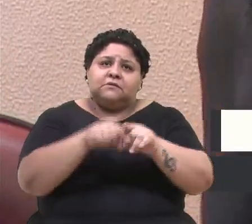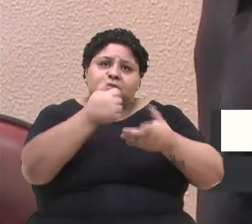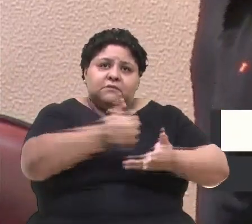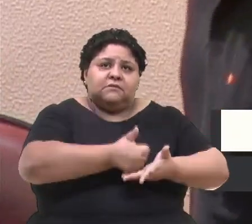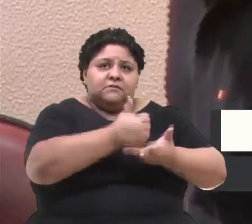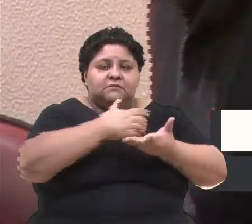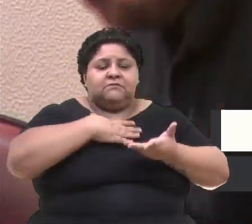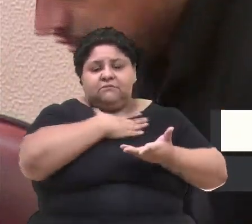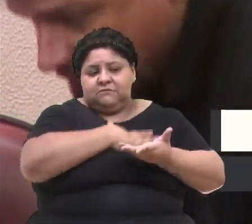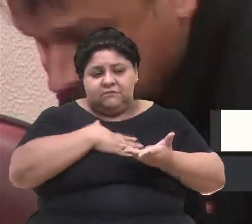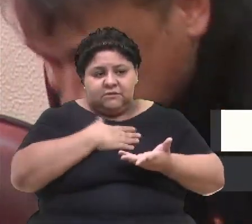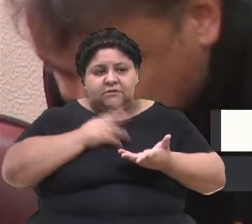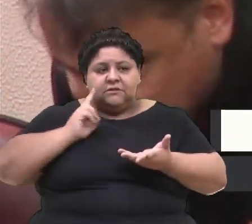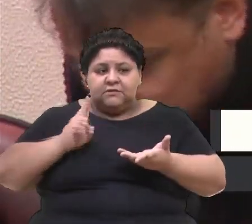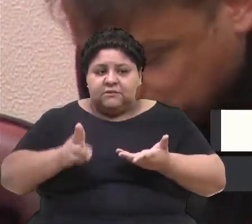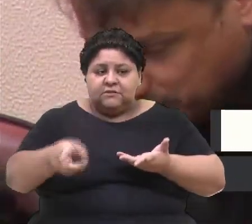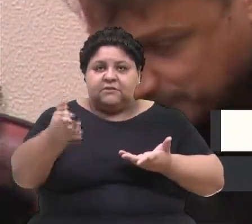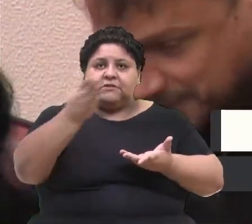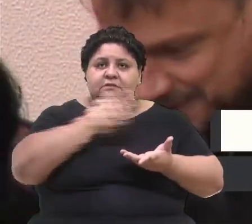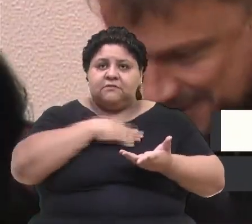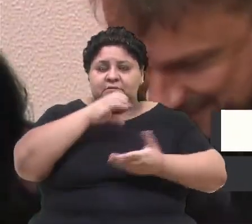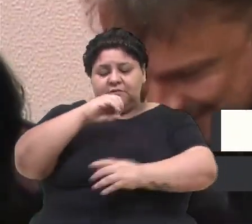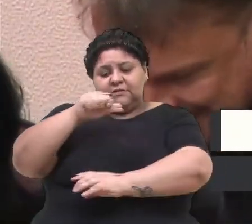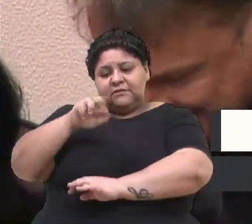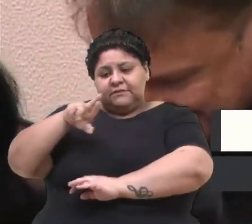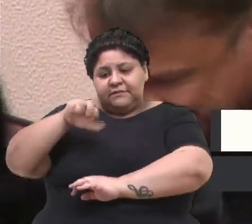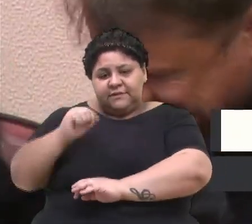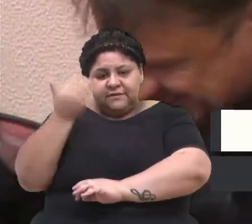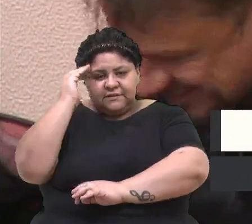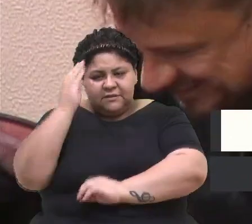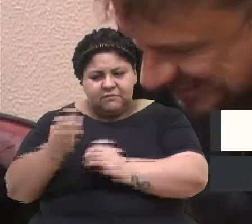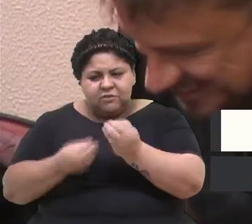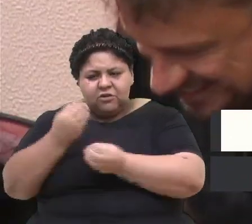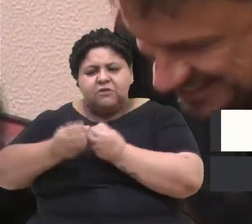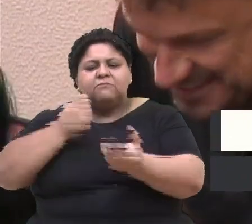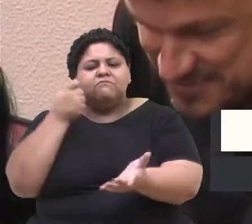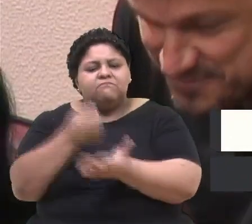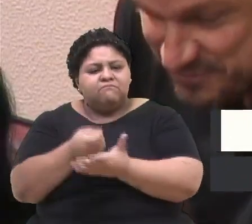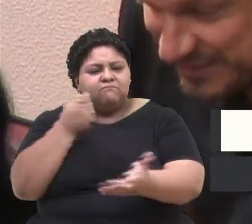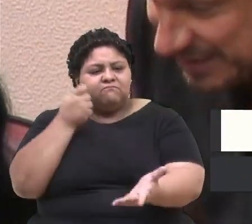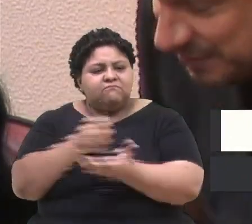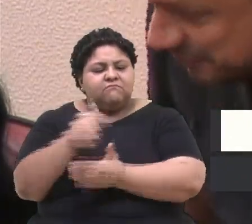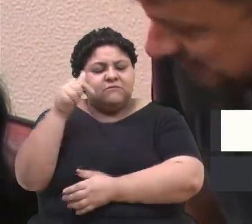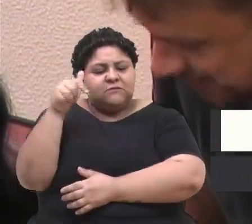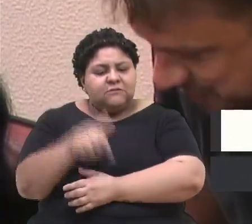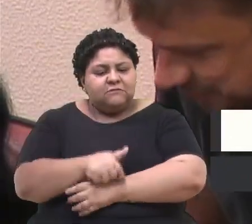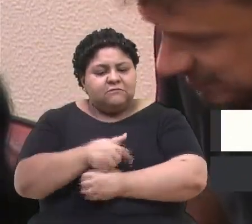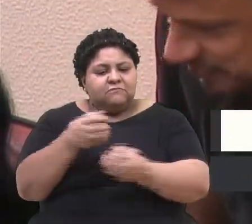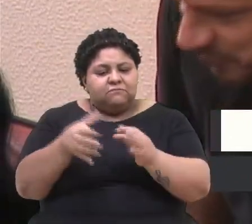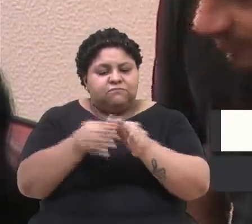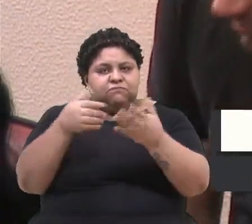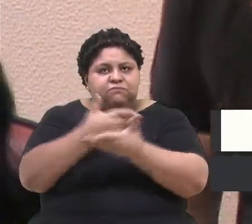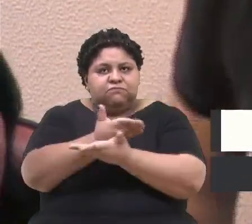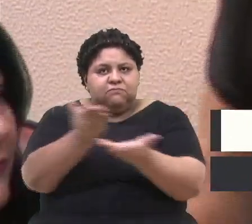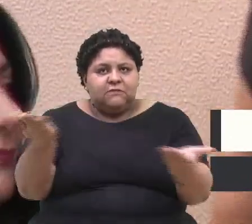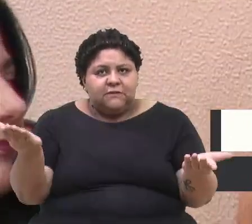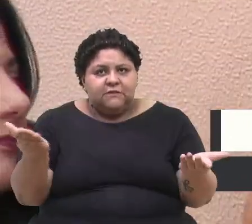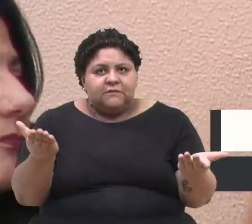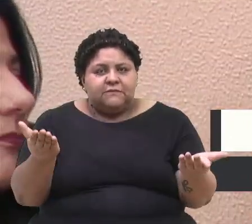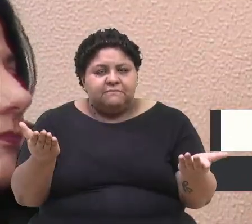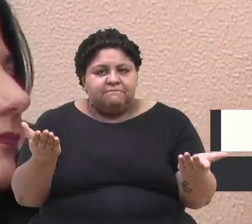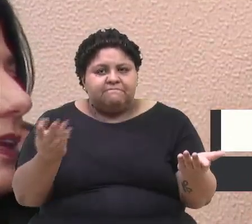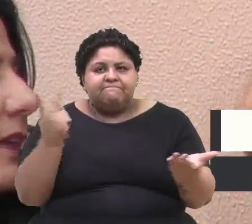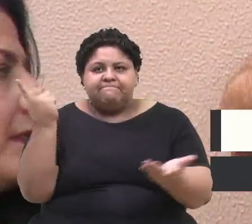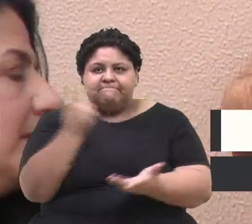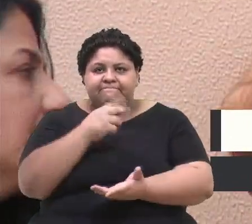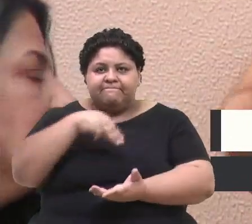forma. Conte sempre comigo, a Sara sabe do quanto a gente já lutou junto e estamos sempre aqui à disposição, tia Marta e a dona Cleusa,